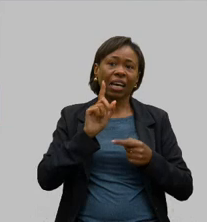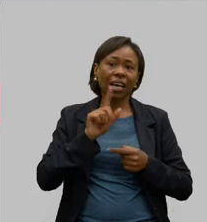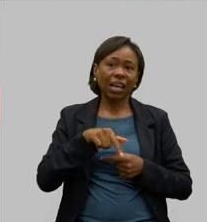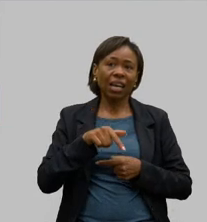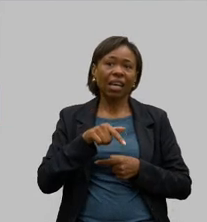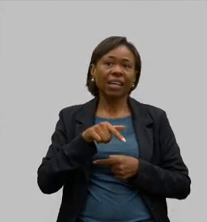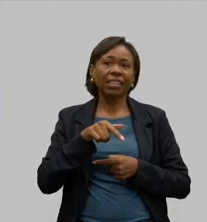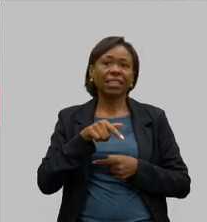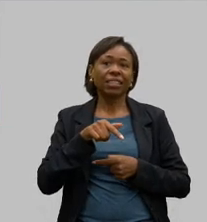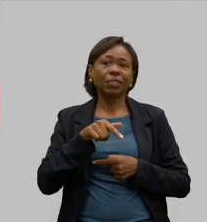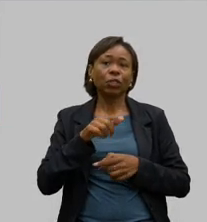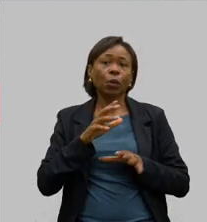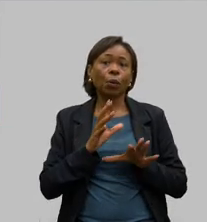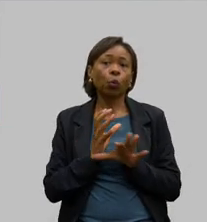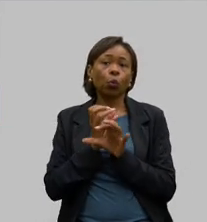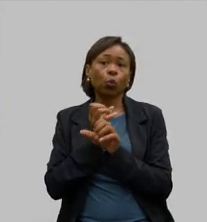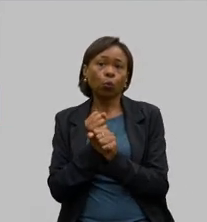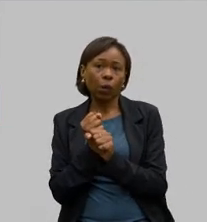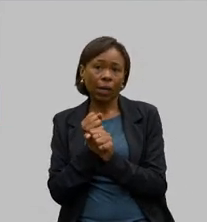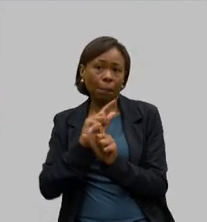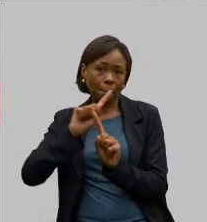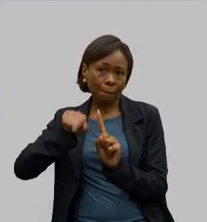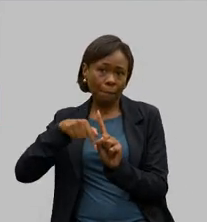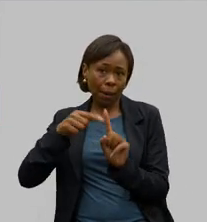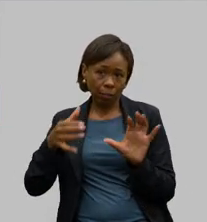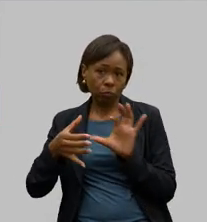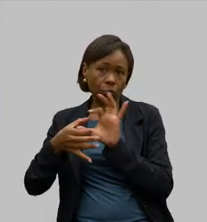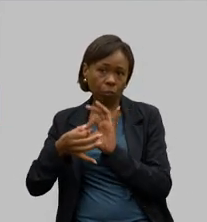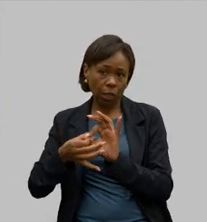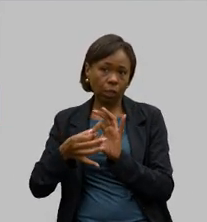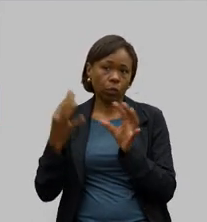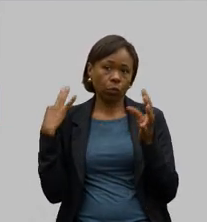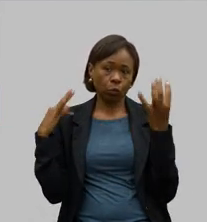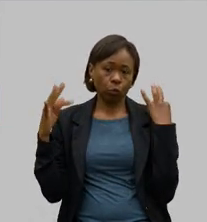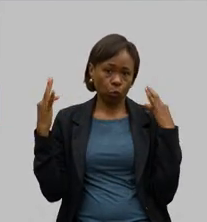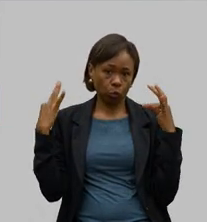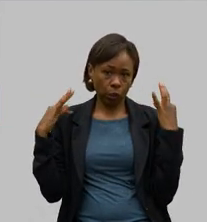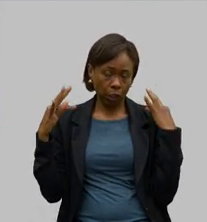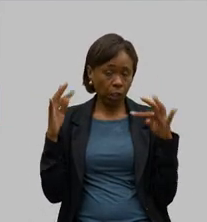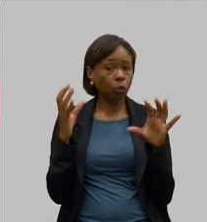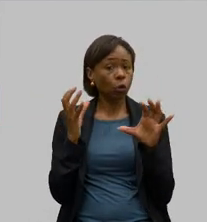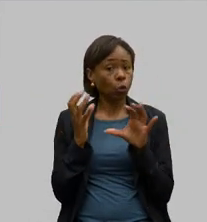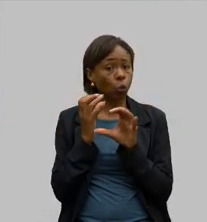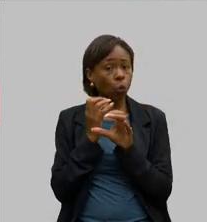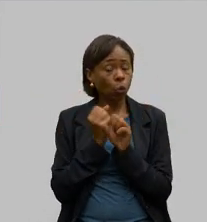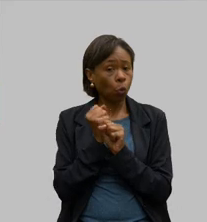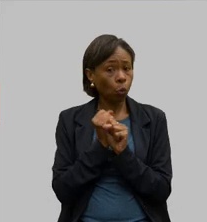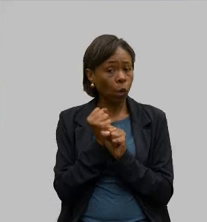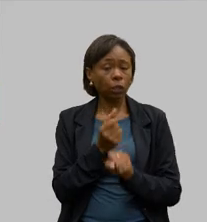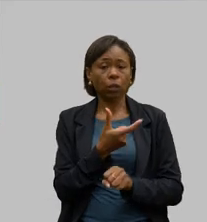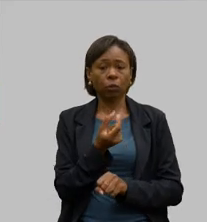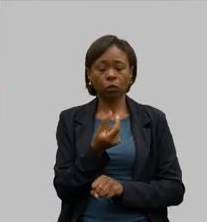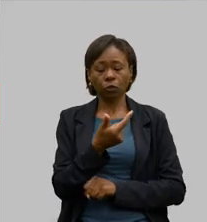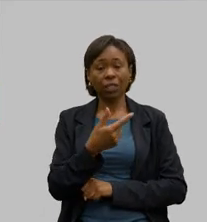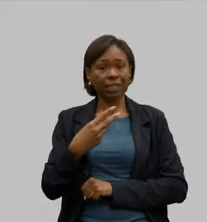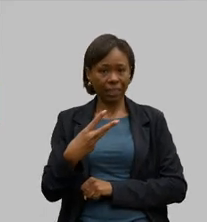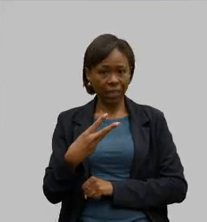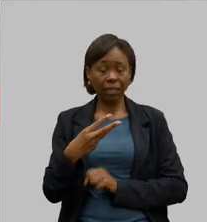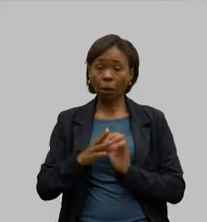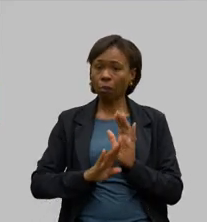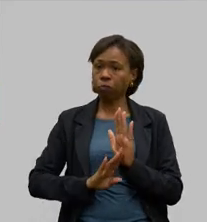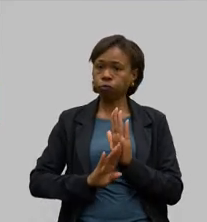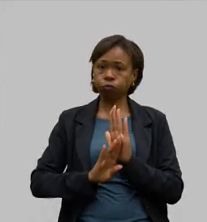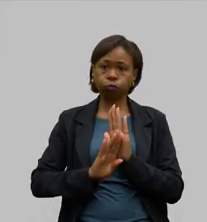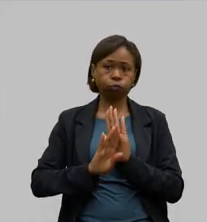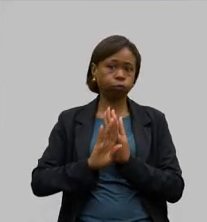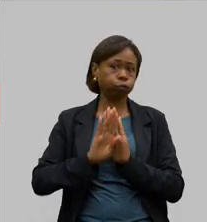eh juntamente com o turismo foi no ano de 2023 no âmbito do governo de Minas o maior gerador de emprego e renda